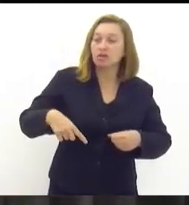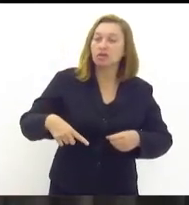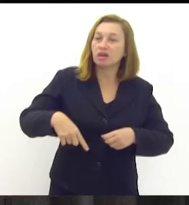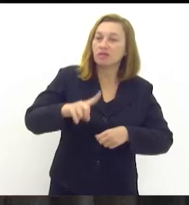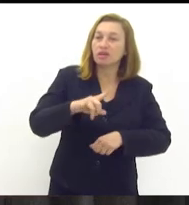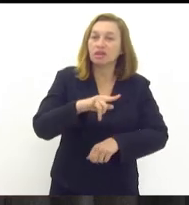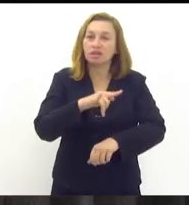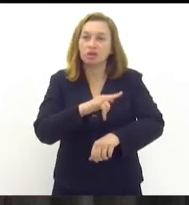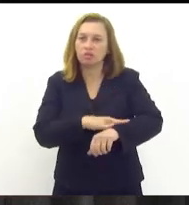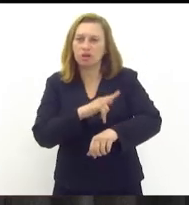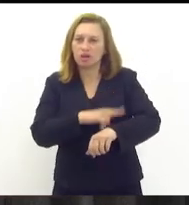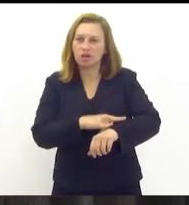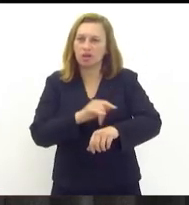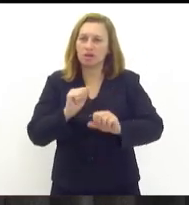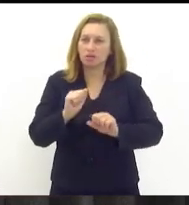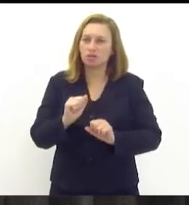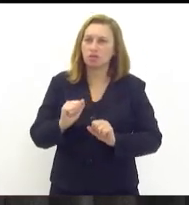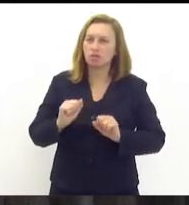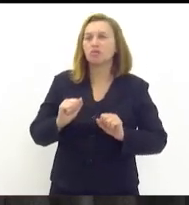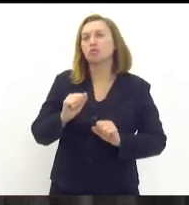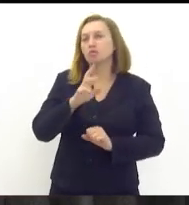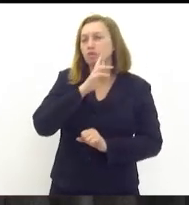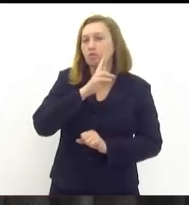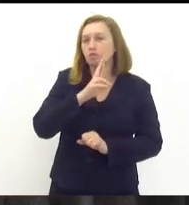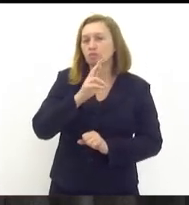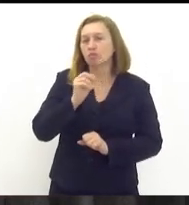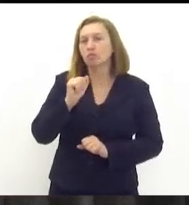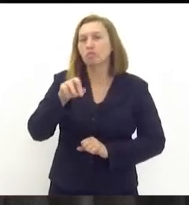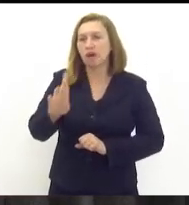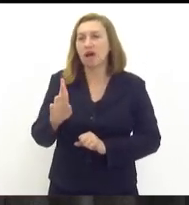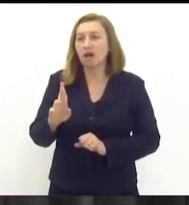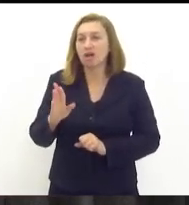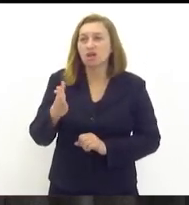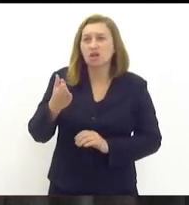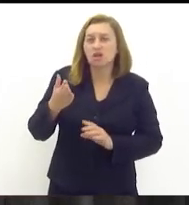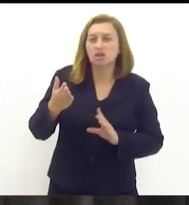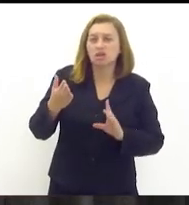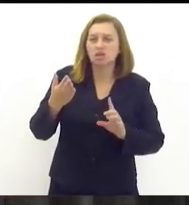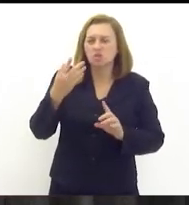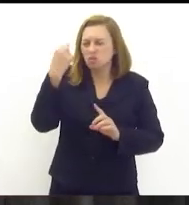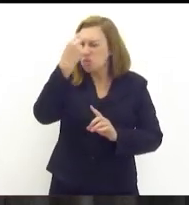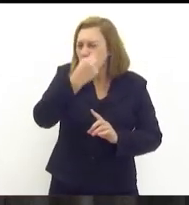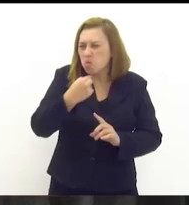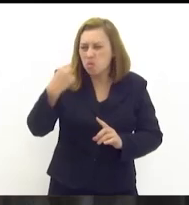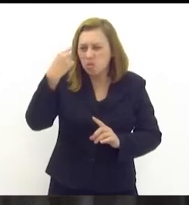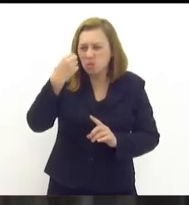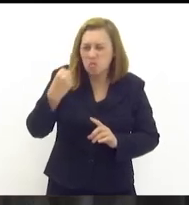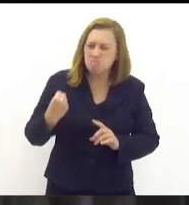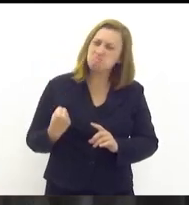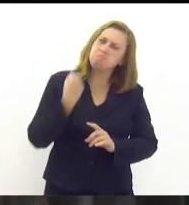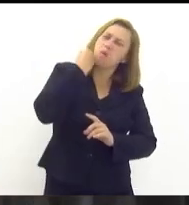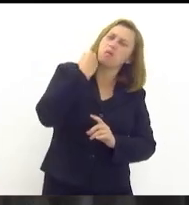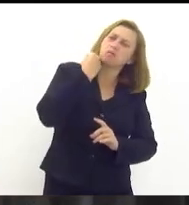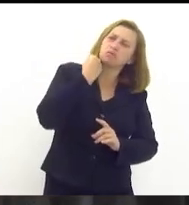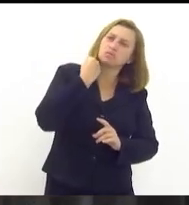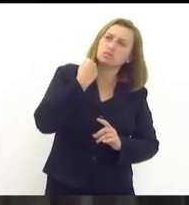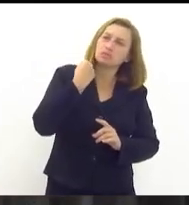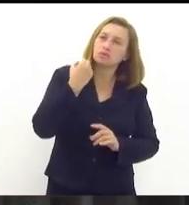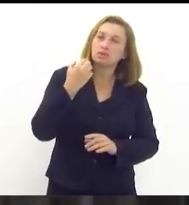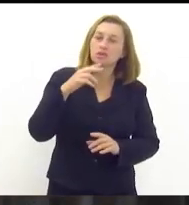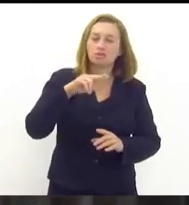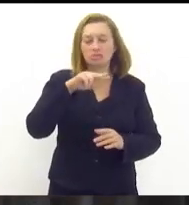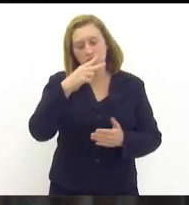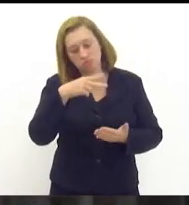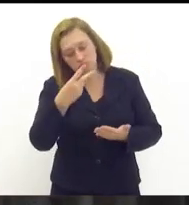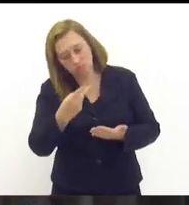fraternizando com os amigos e o seu rosto ficou desfigurado completamente e ele ficou desacordado